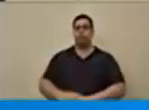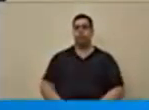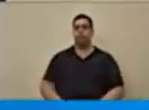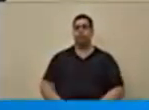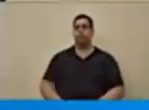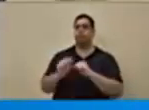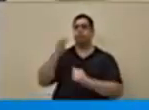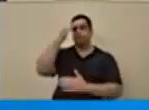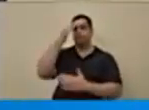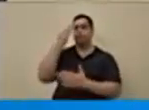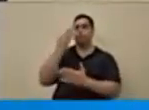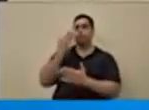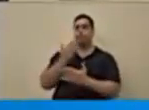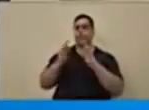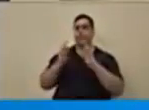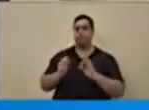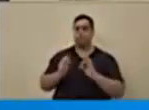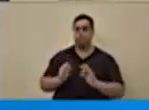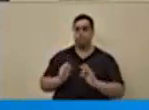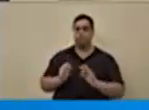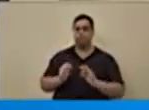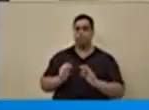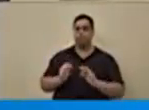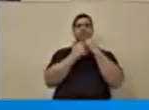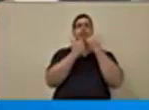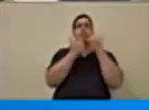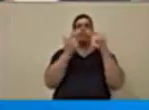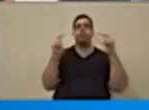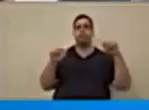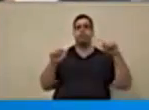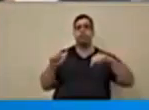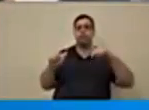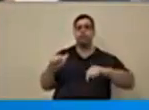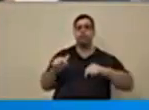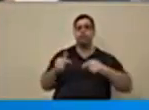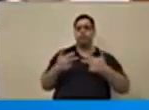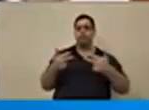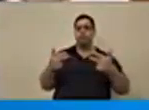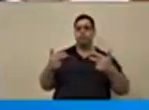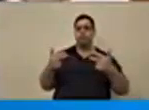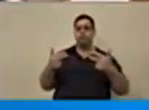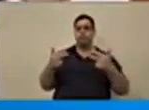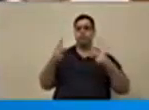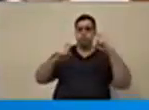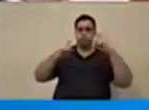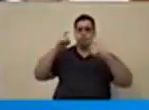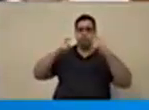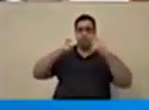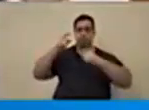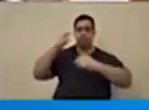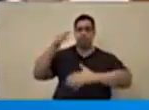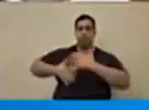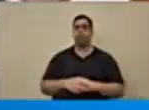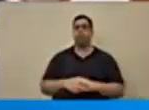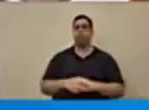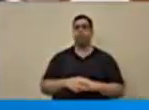certeza absoluta de que não há, por parte de ninguém, nenhuma preocupação em atrapalhar a vida de